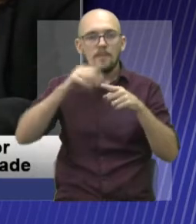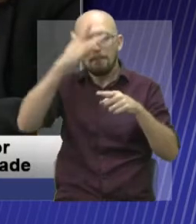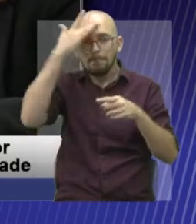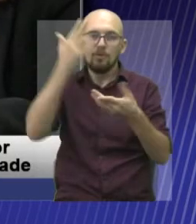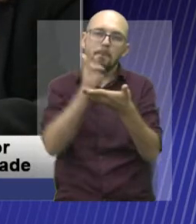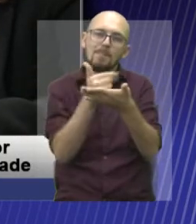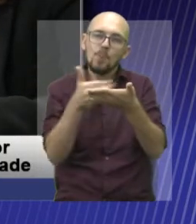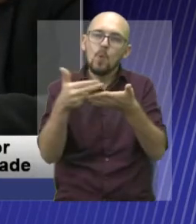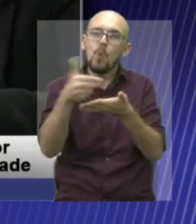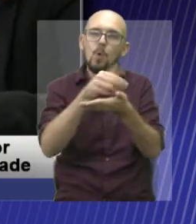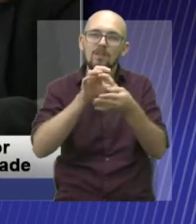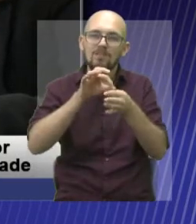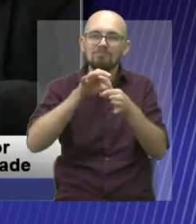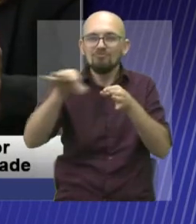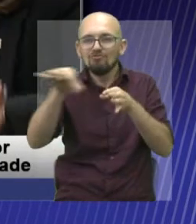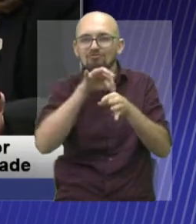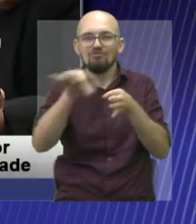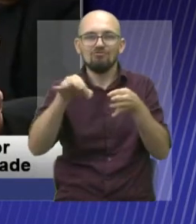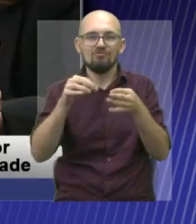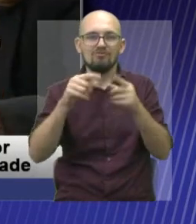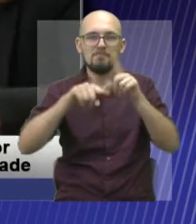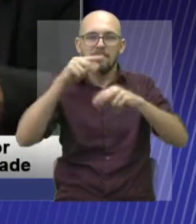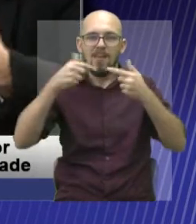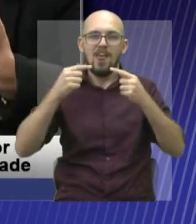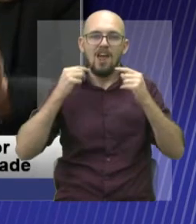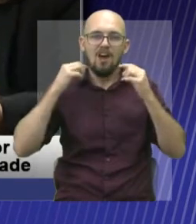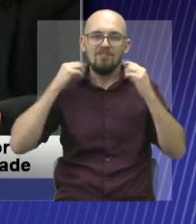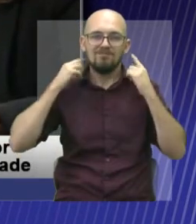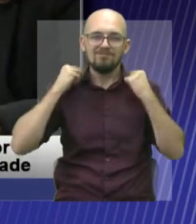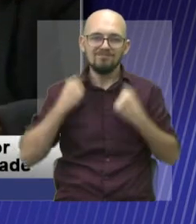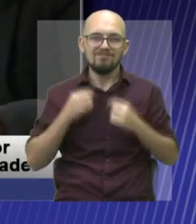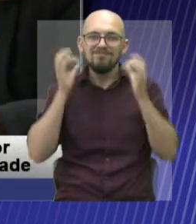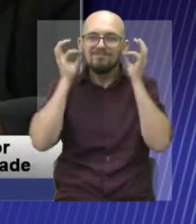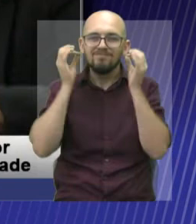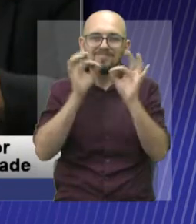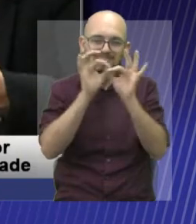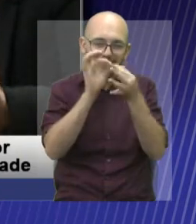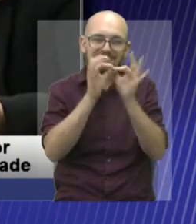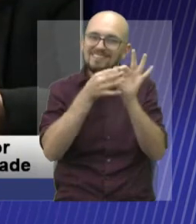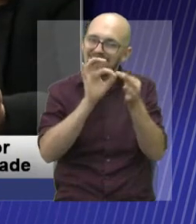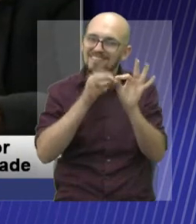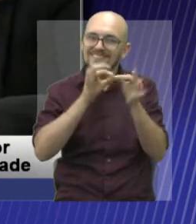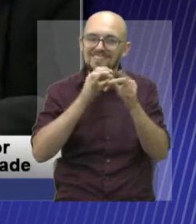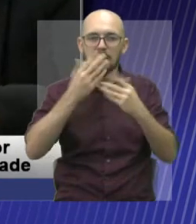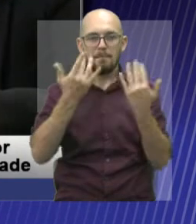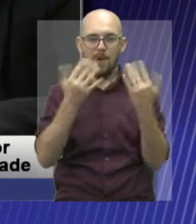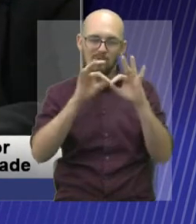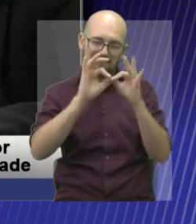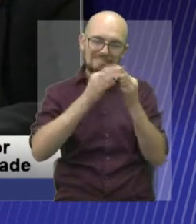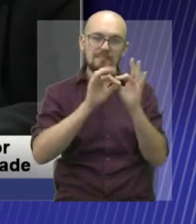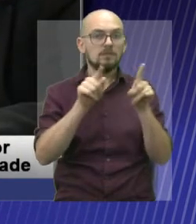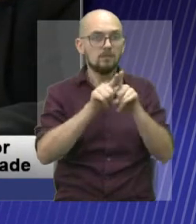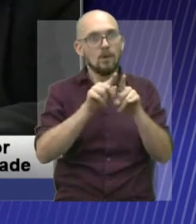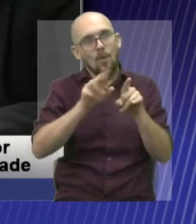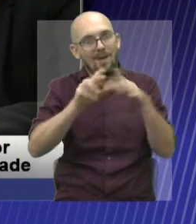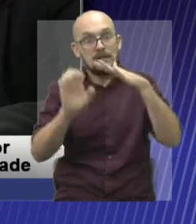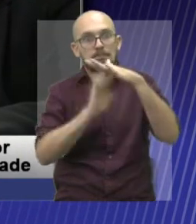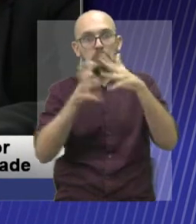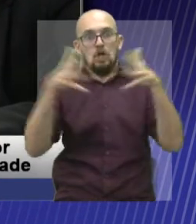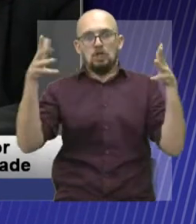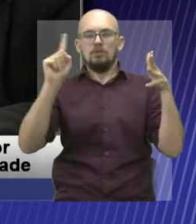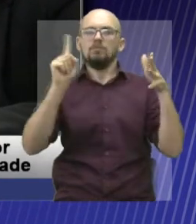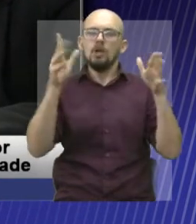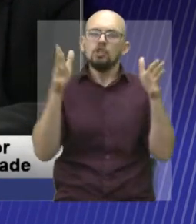pessoas que têm outros tipos de empreendimentos que não empresas, né, individuais, sim, eu quero dizer. Então, sim, está aberto a todas